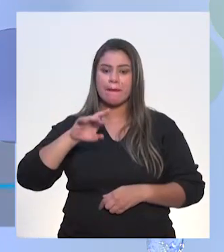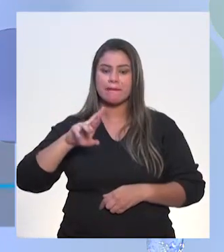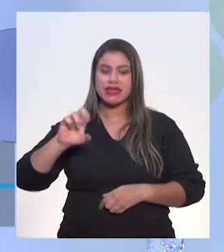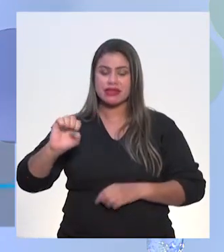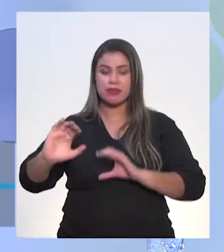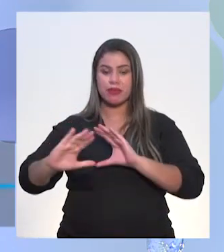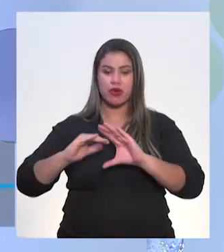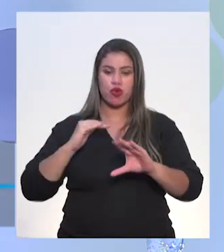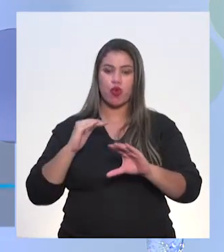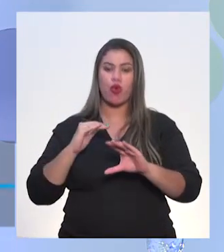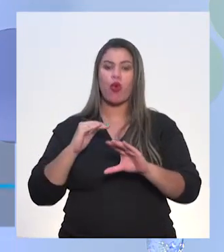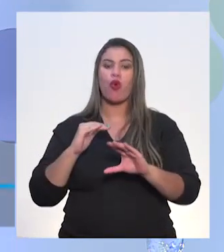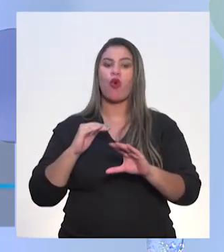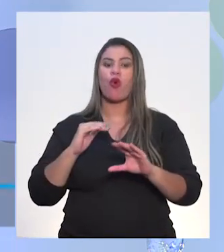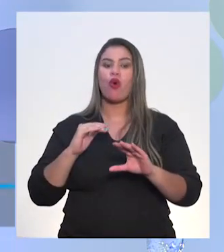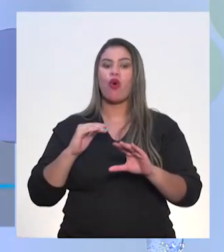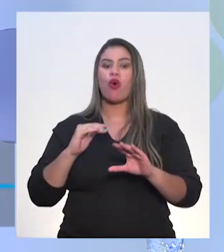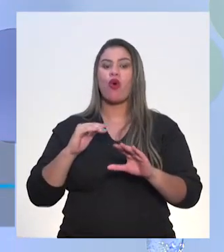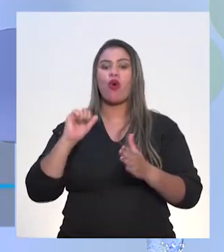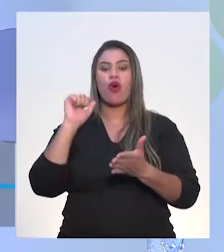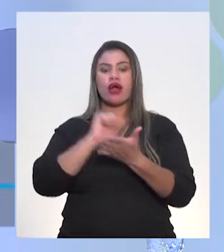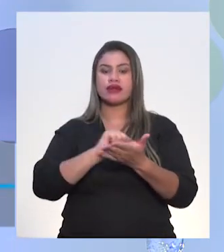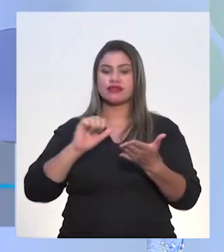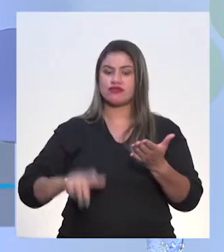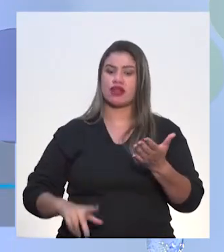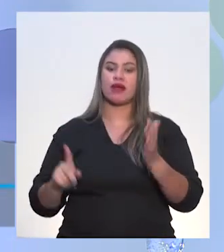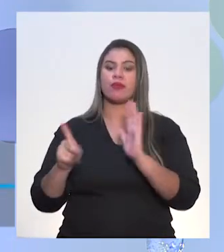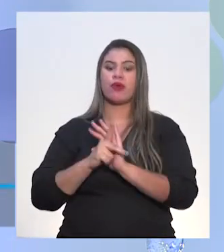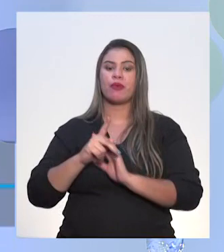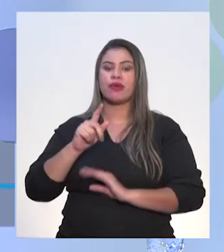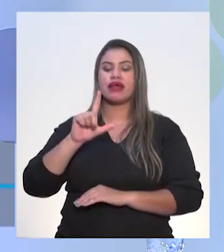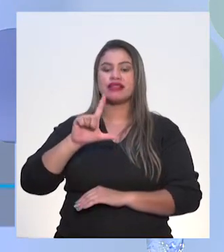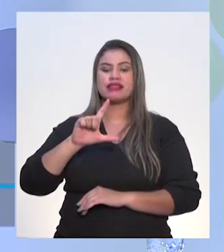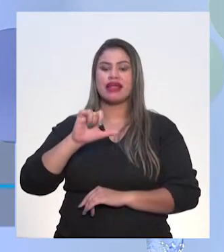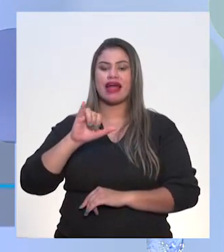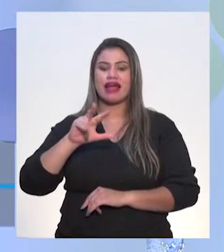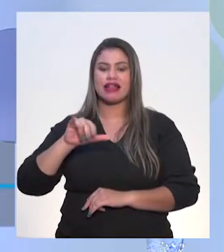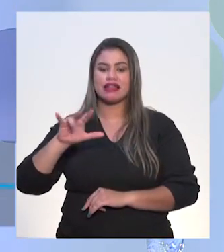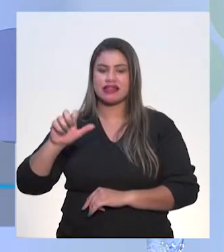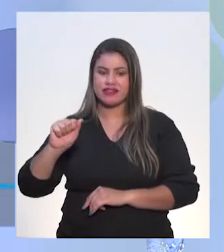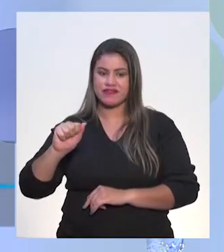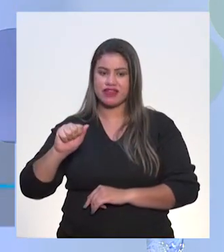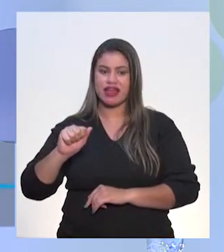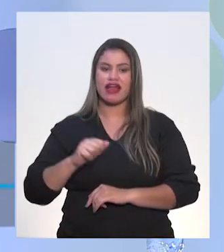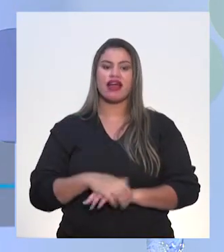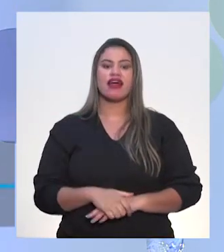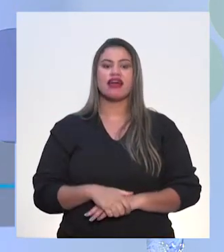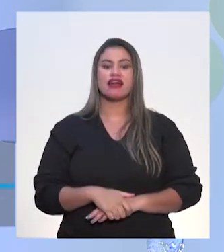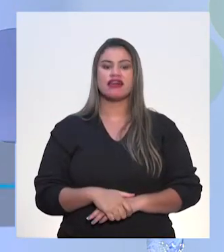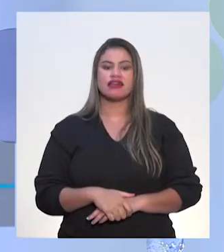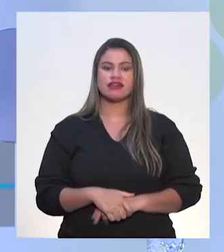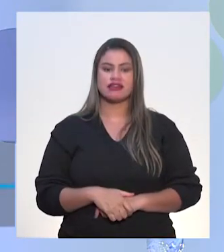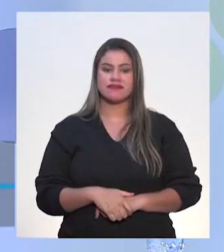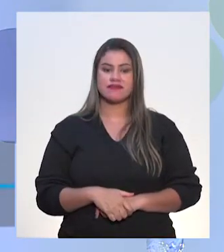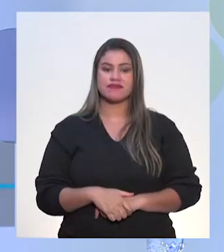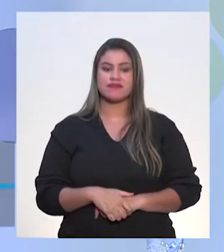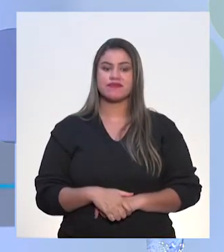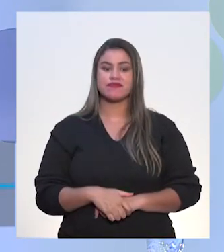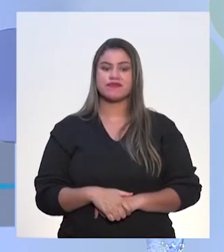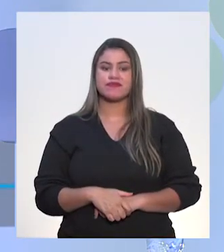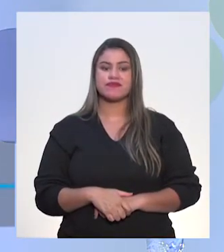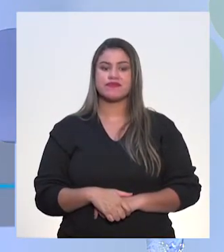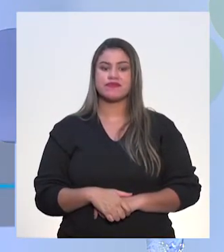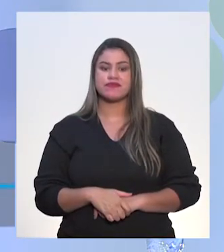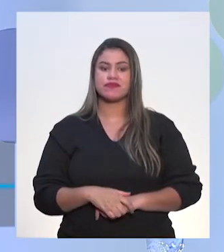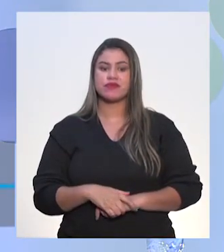uma mensagem na verdade é um trabalho de uma aluna que a aluna Lívia alexciane me perdoe se eu tô pronunciando